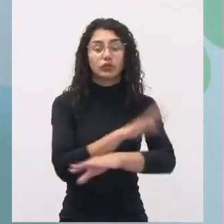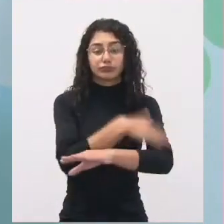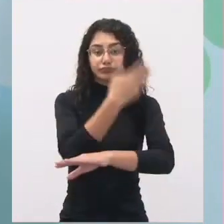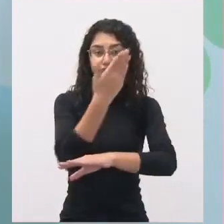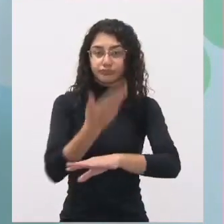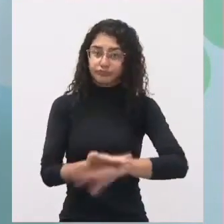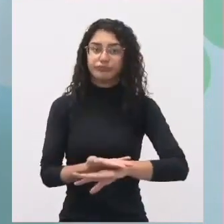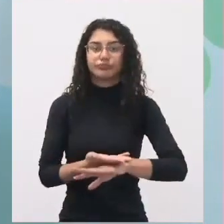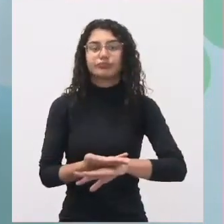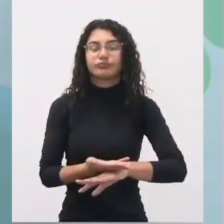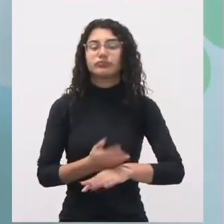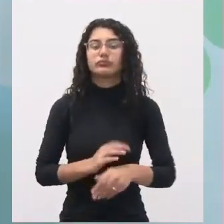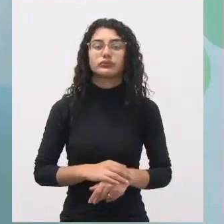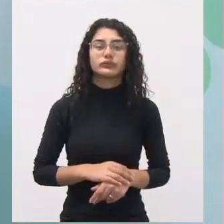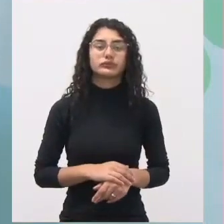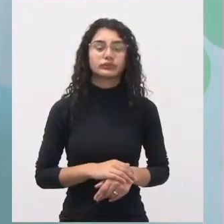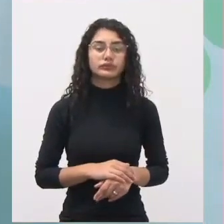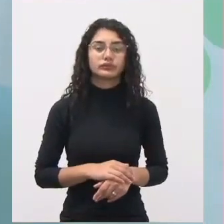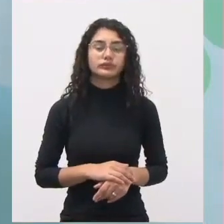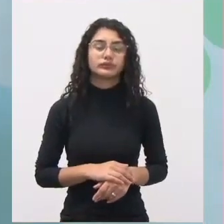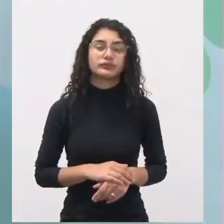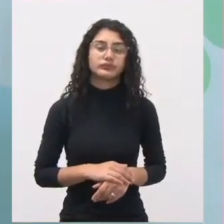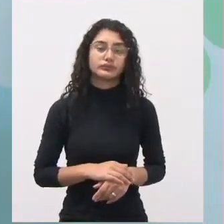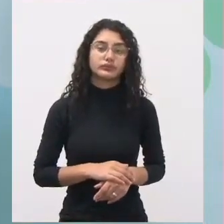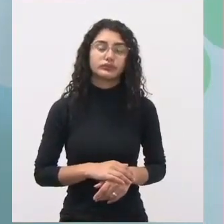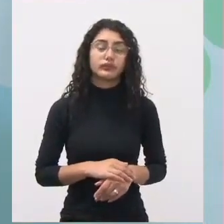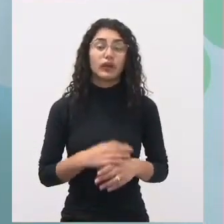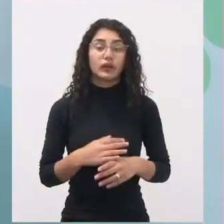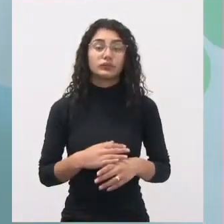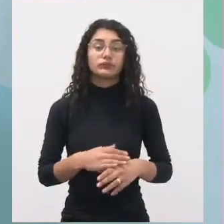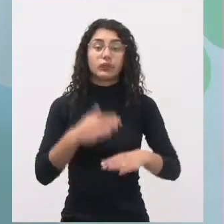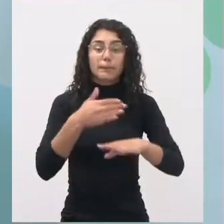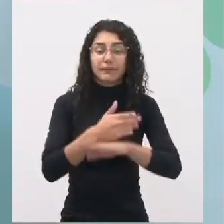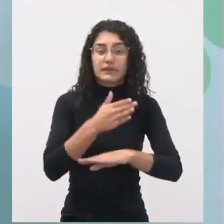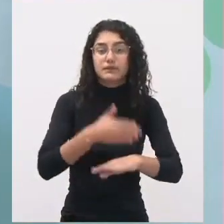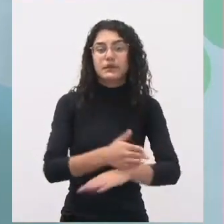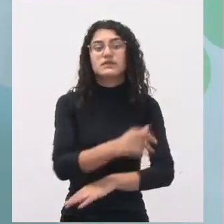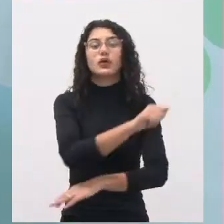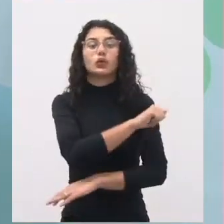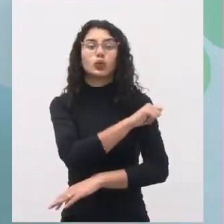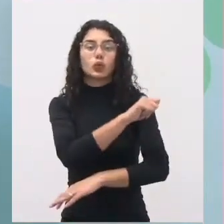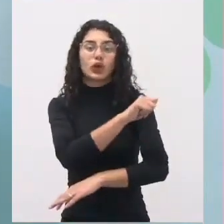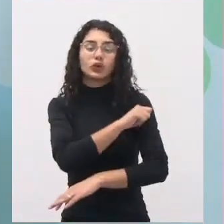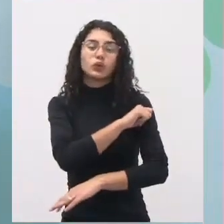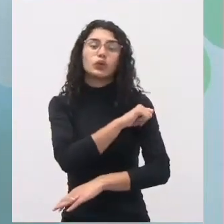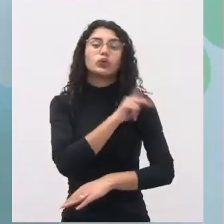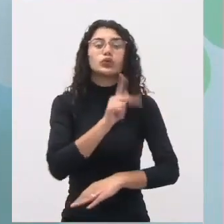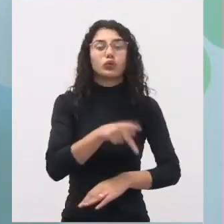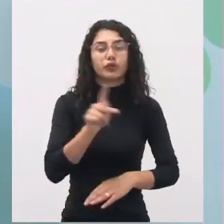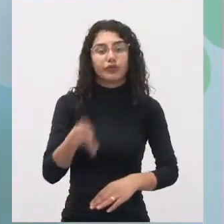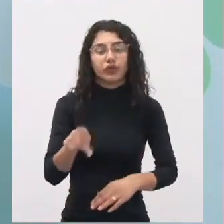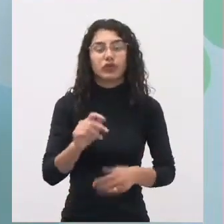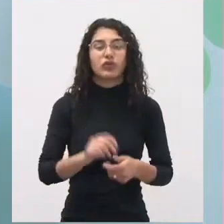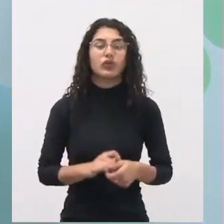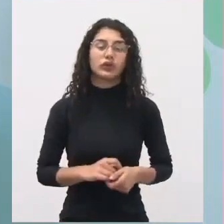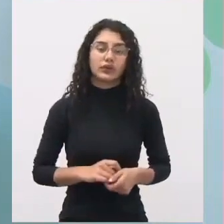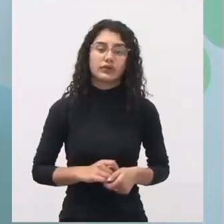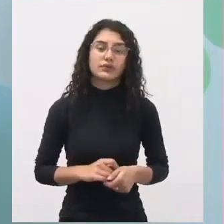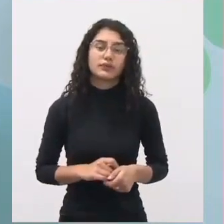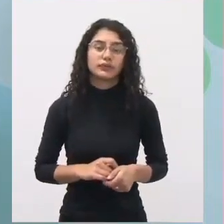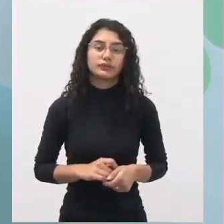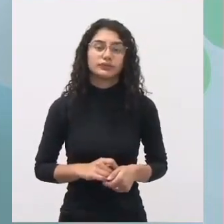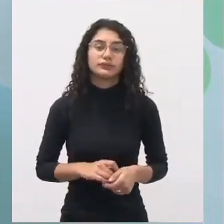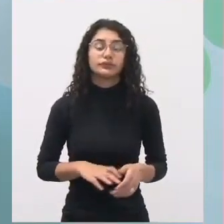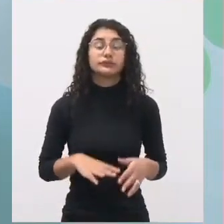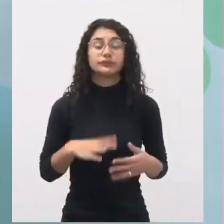e assim envolvendo a participação dos estudantes e dos atores de forma colaborativa, tá? É bom